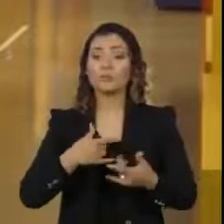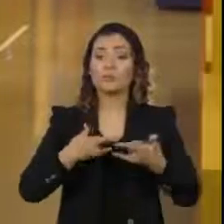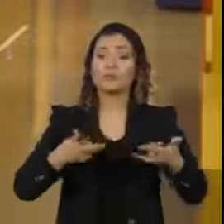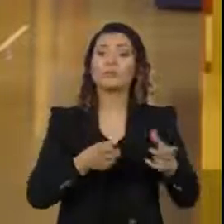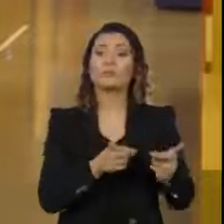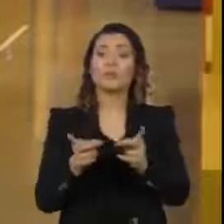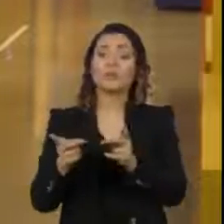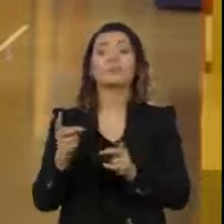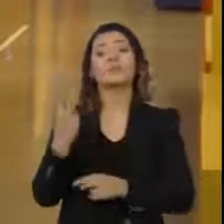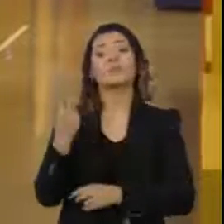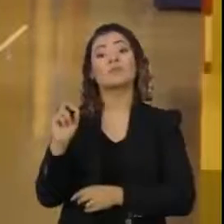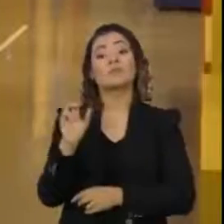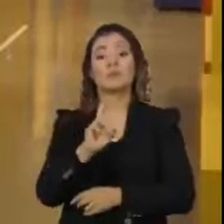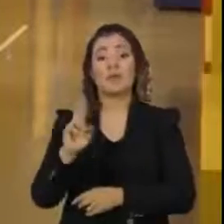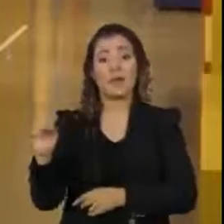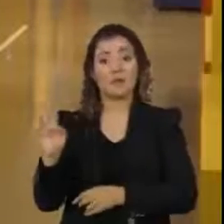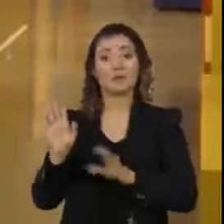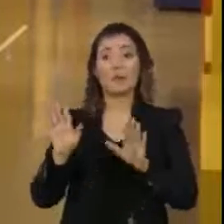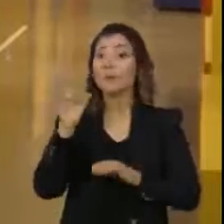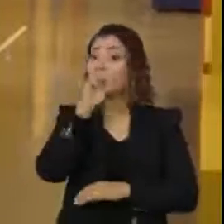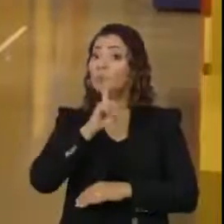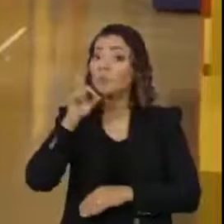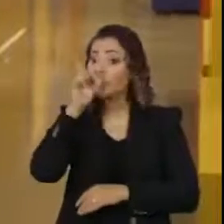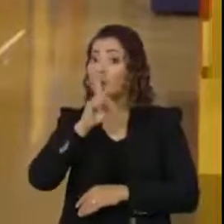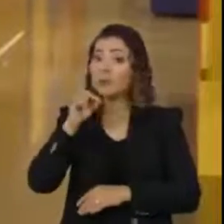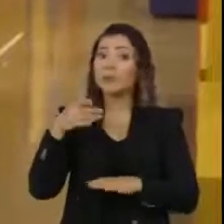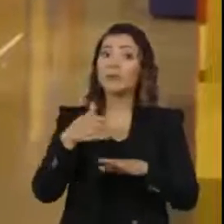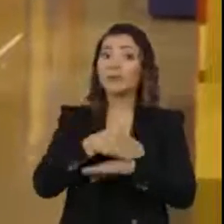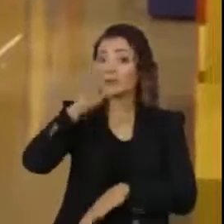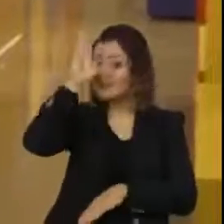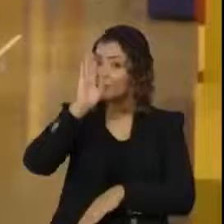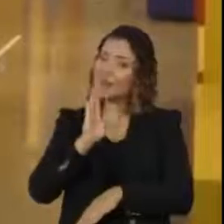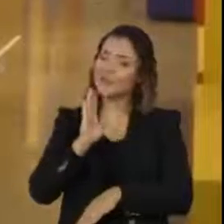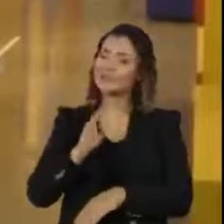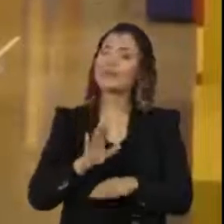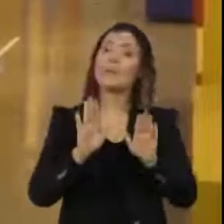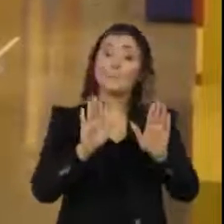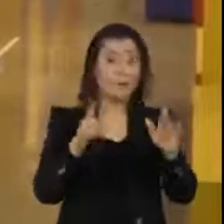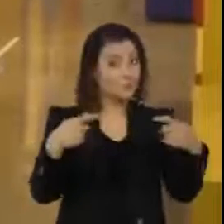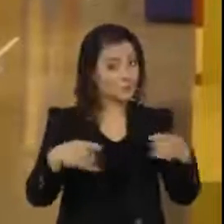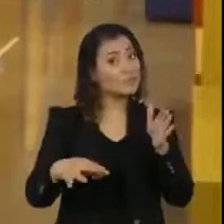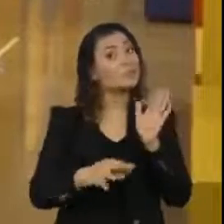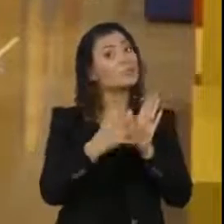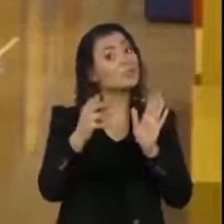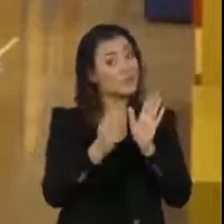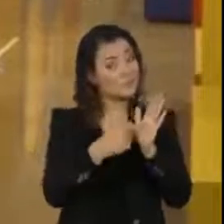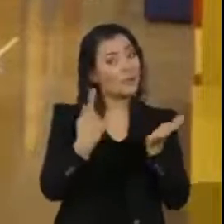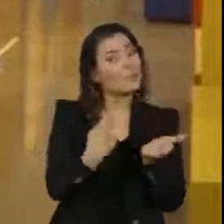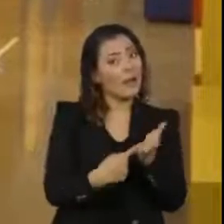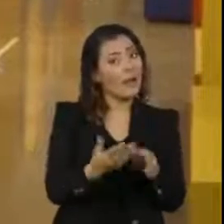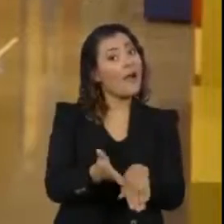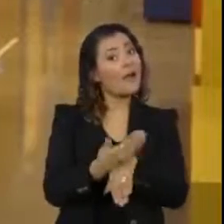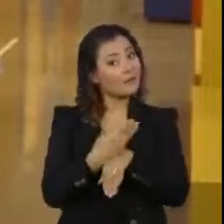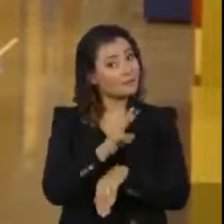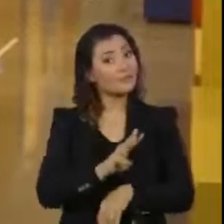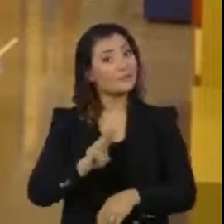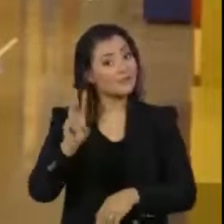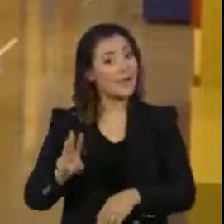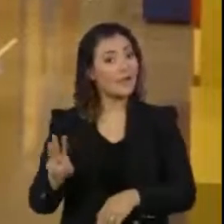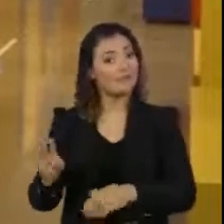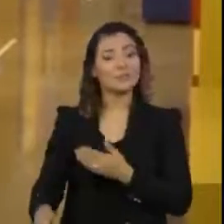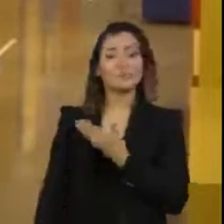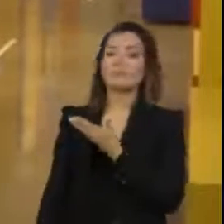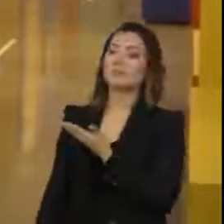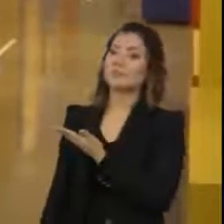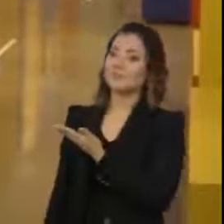custam R$ 20, mas aos domingos a entrada é gratuita. Só é preciso fazer o agendamento pelo site, o endereço é